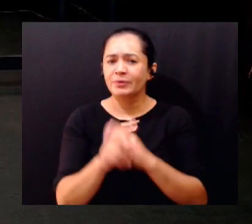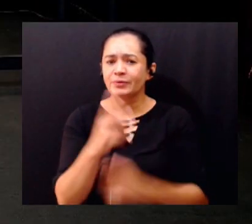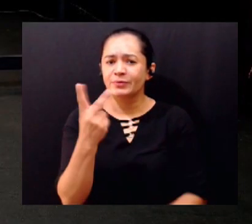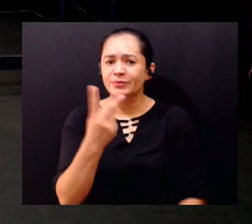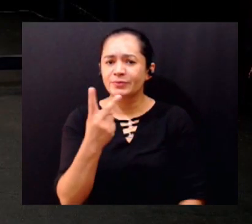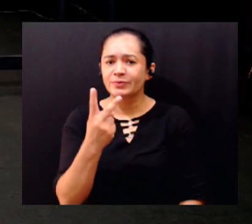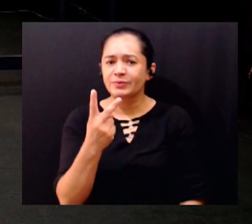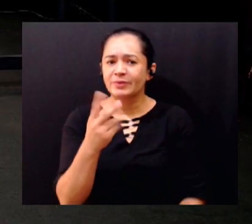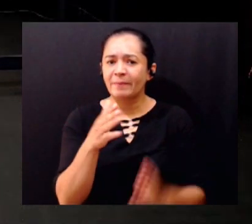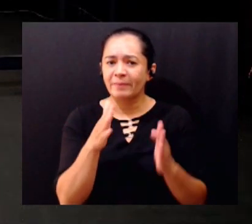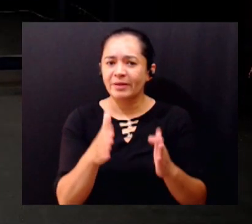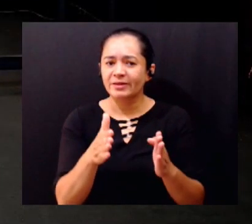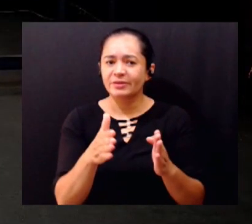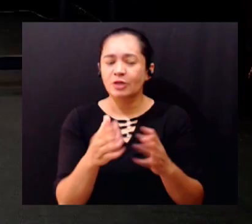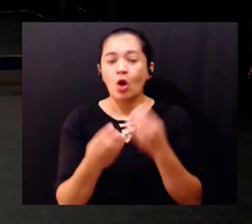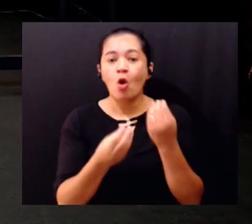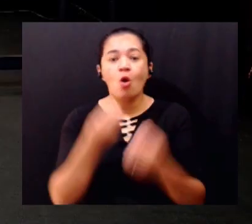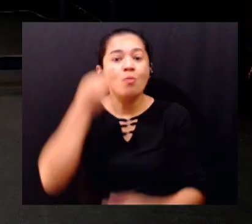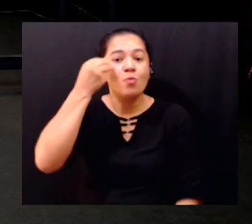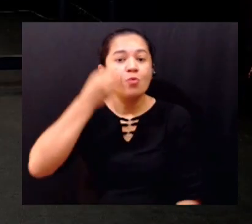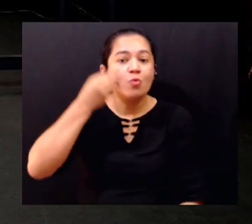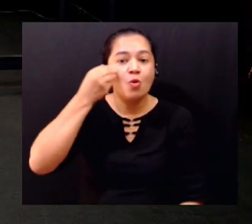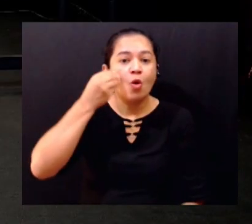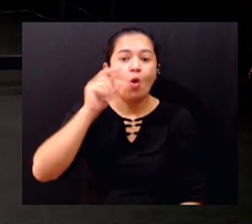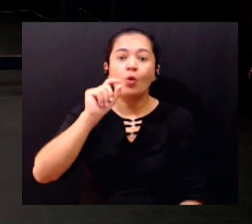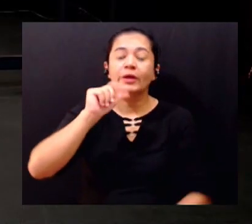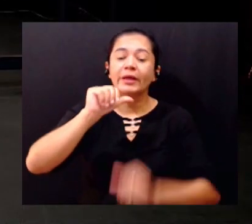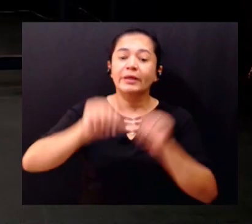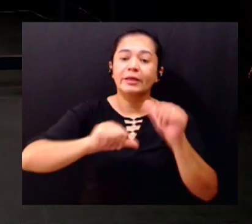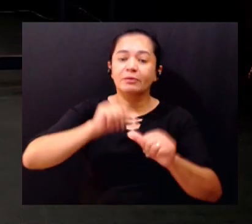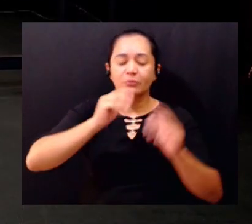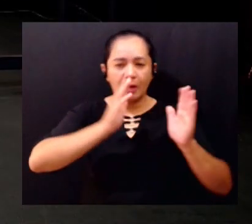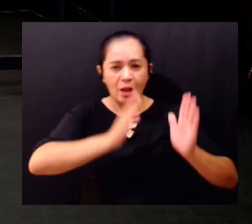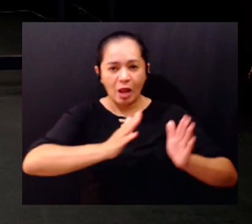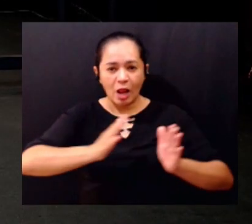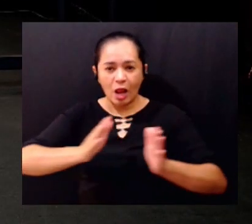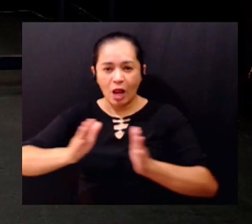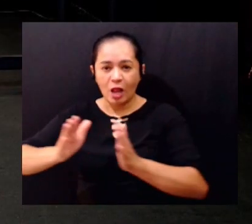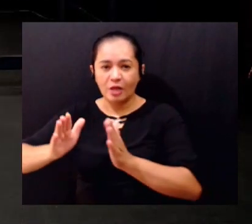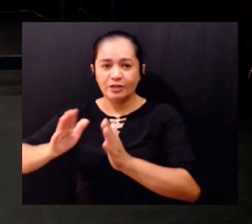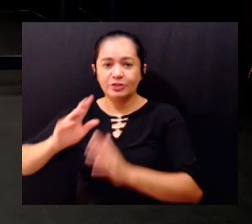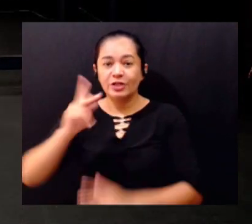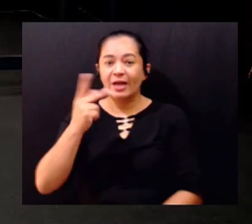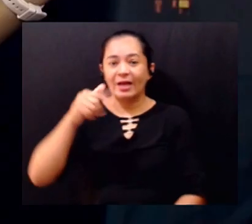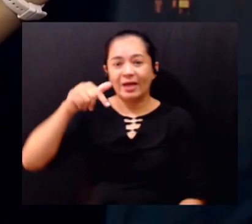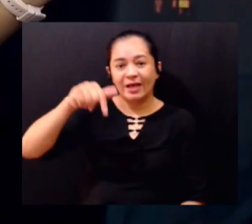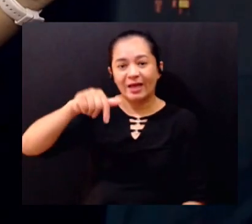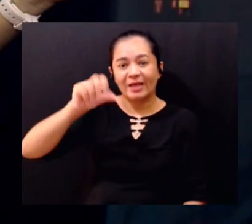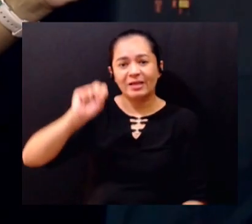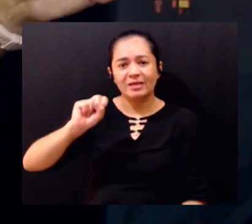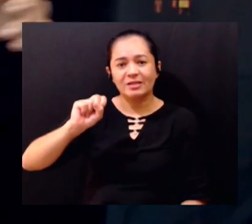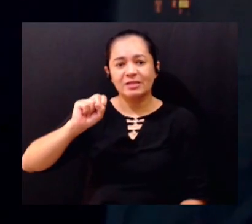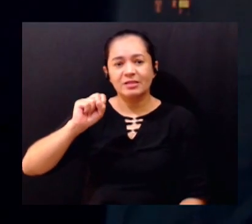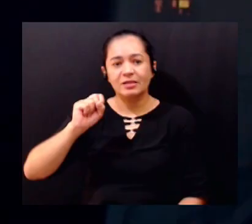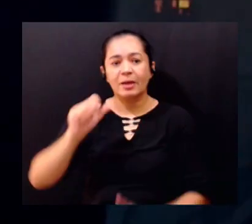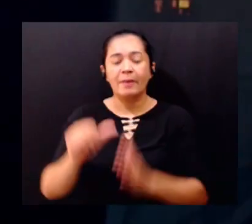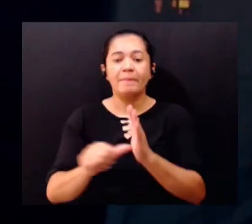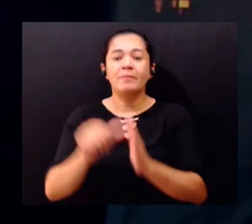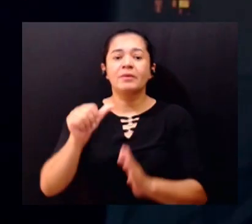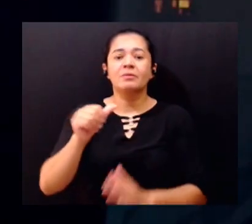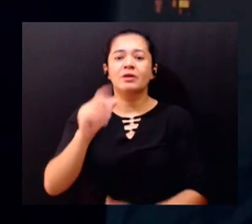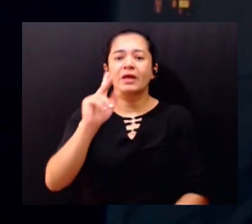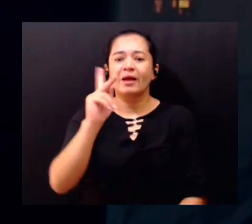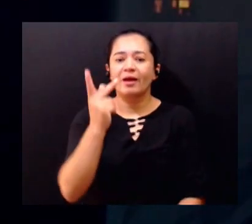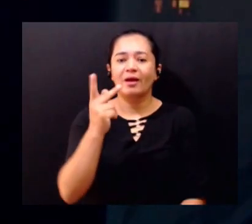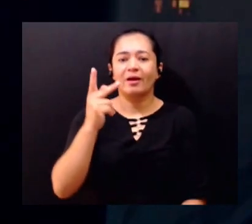Como foi essa experiência e o que mudou na produção de HQs desde então? Primeiro vamos falar o que é HQs, né? Porque às vezes a pessoa